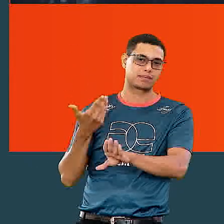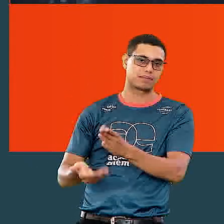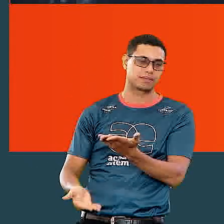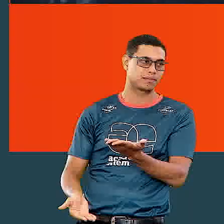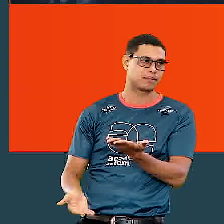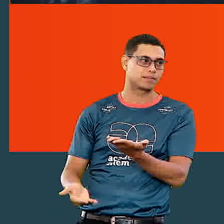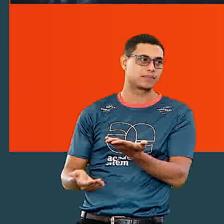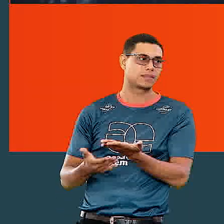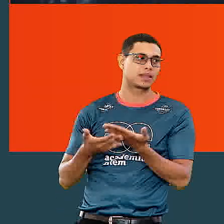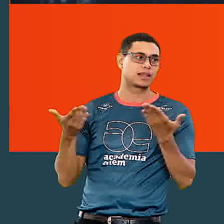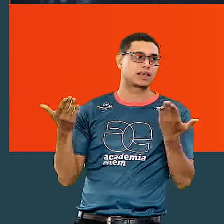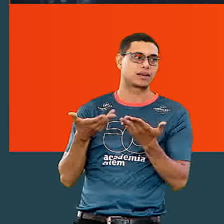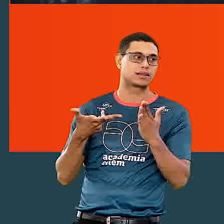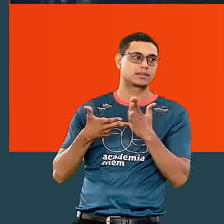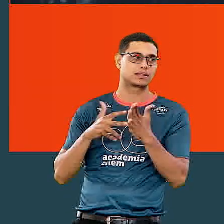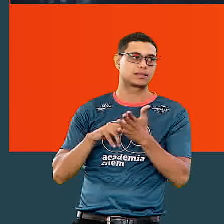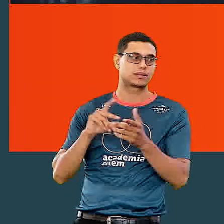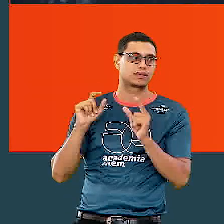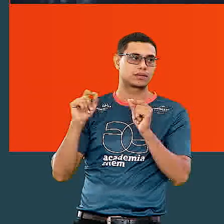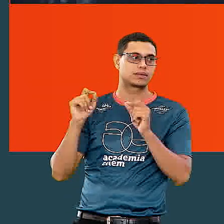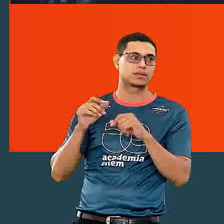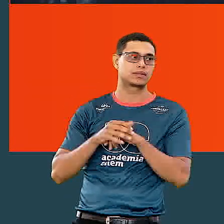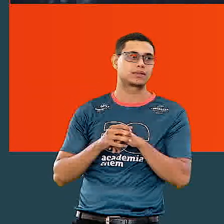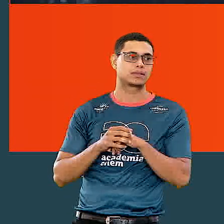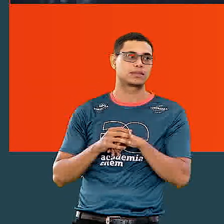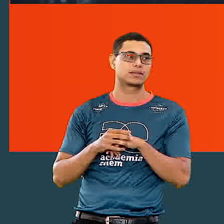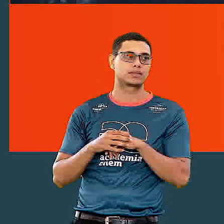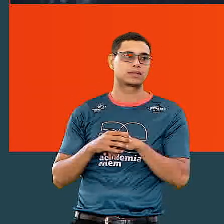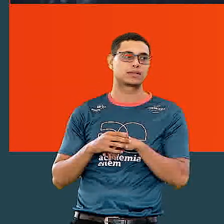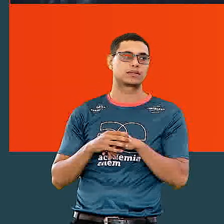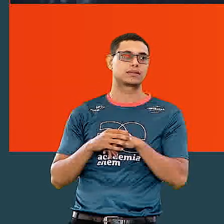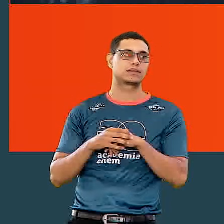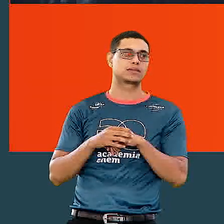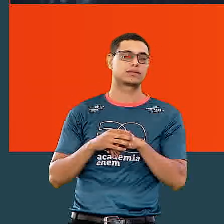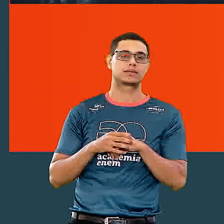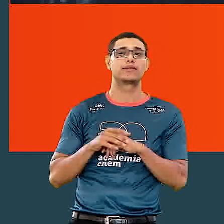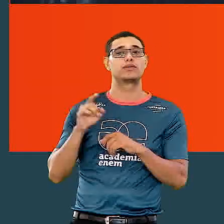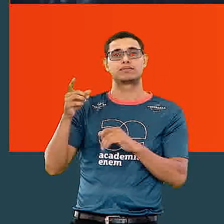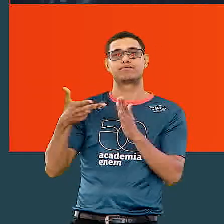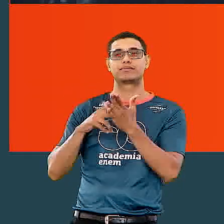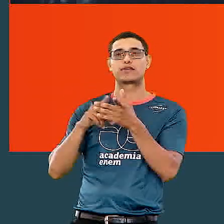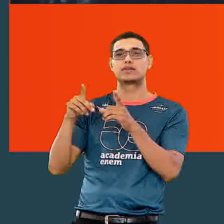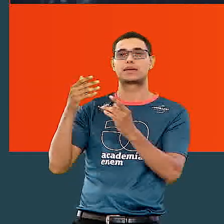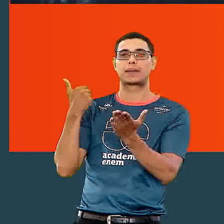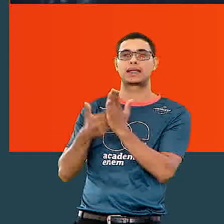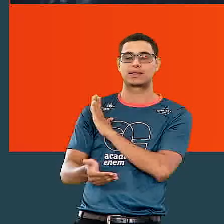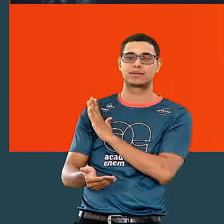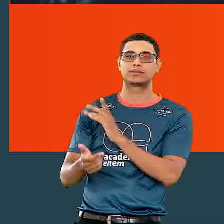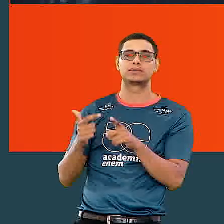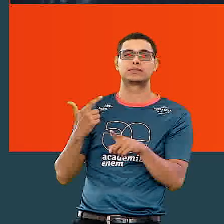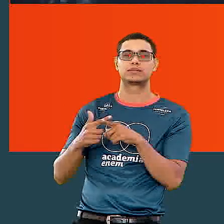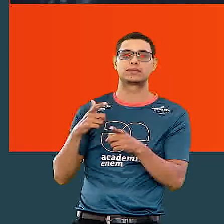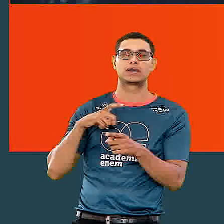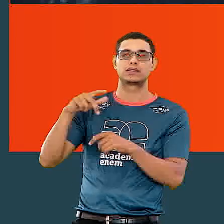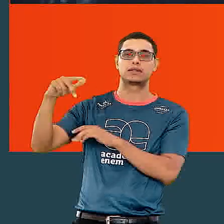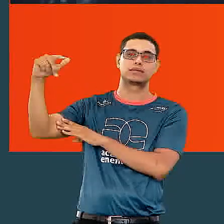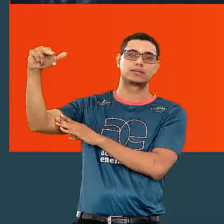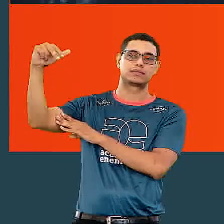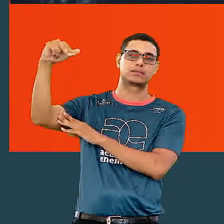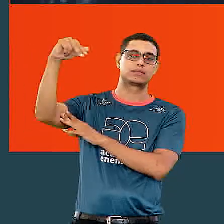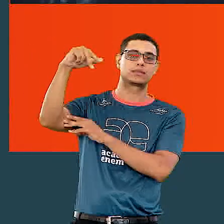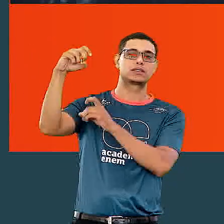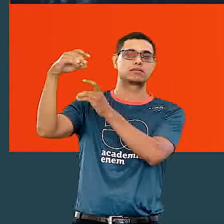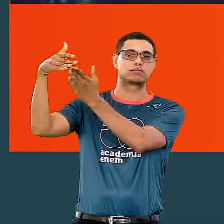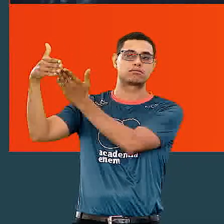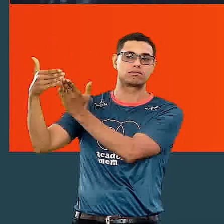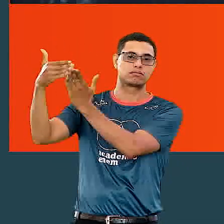é só um 2K, que é eu rindo de você, tá certo? Que você perdeu o seu coisa. Por quê? Porque você foi a pé. Se você fosse de